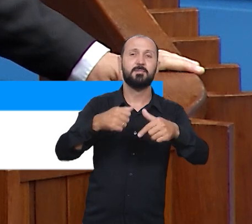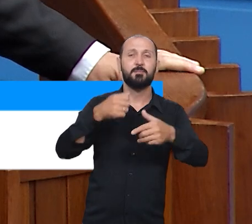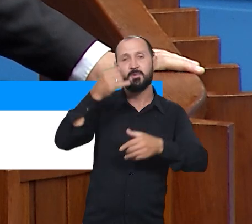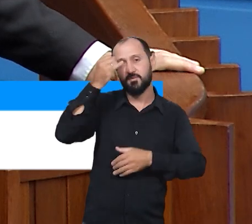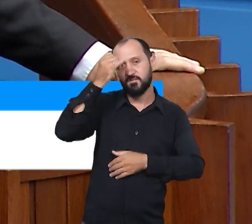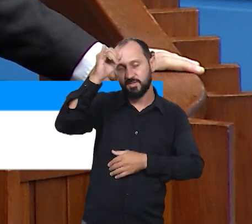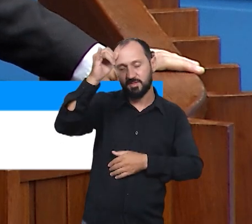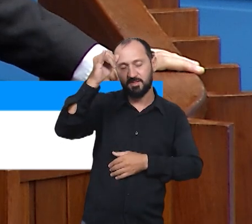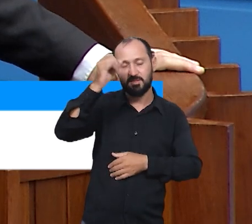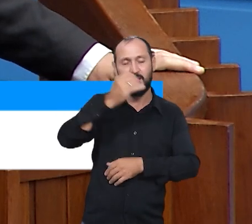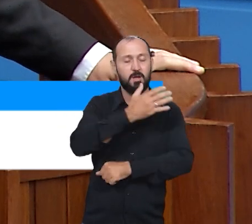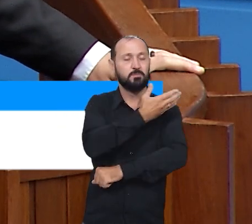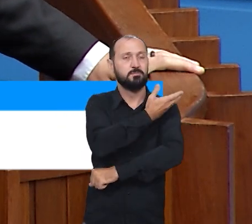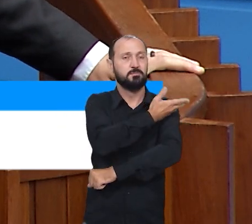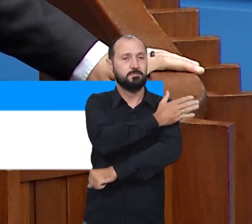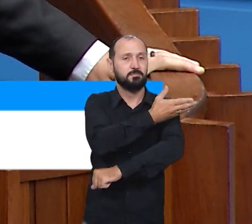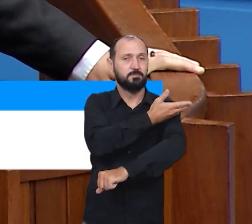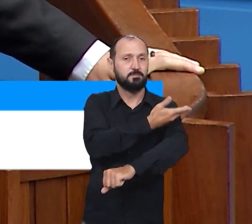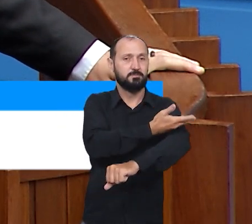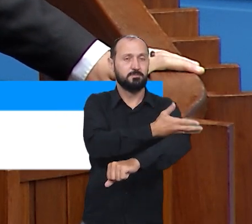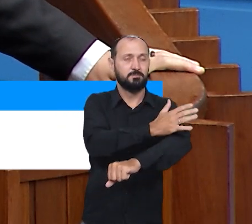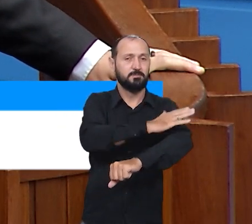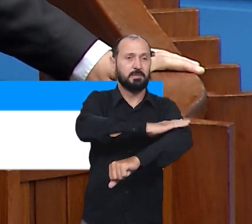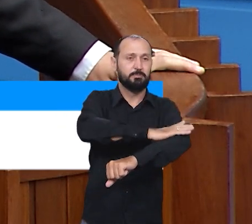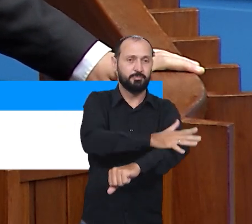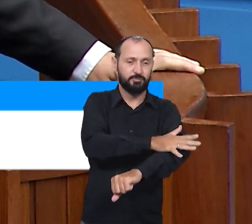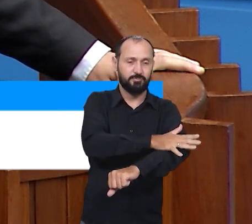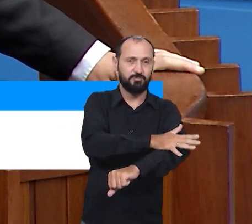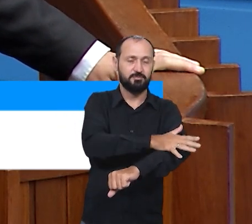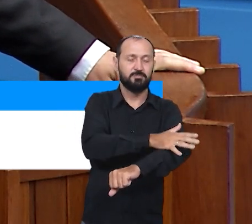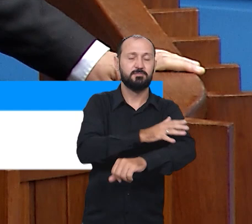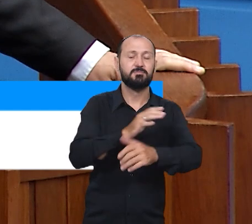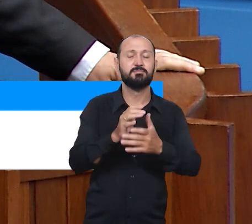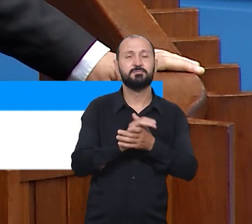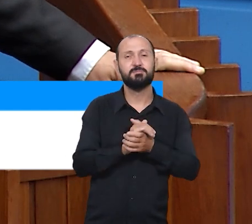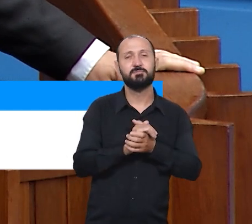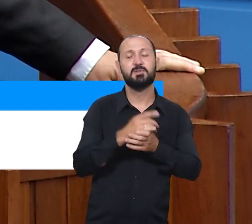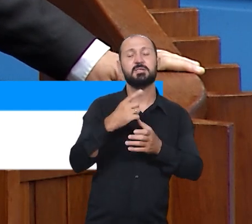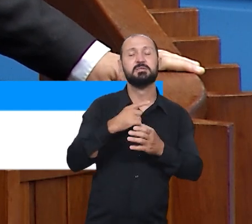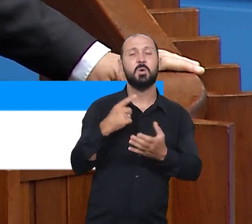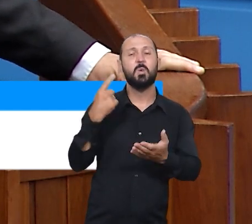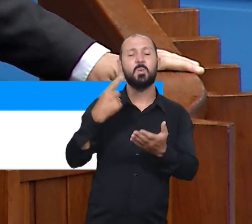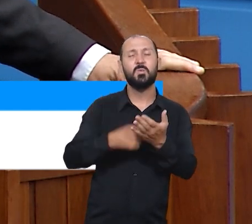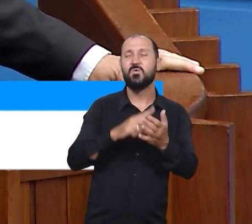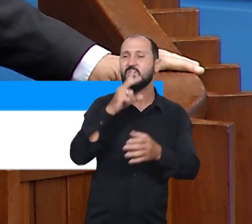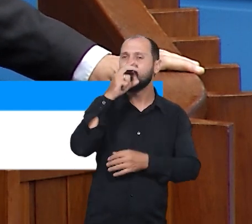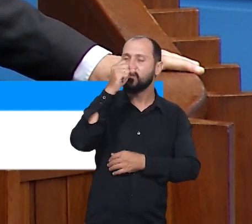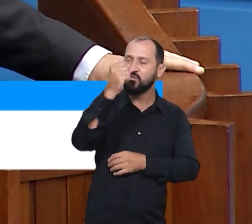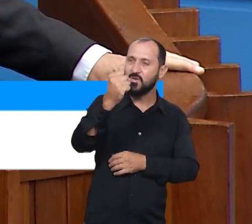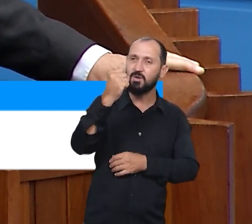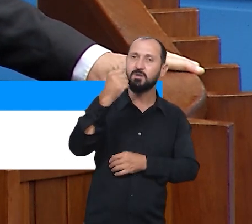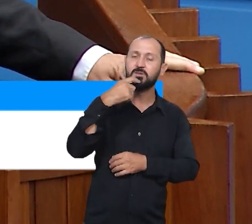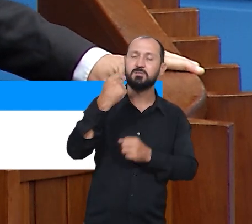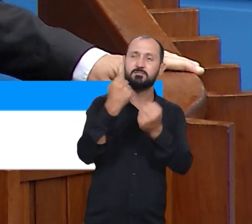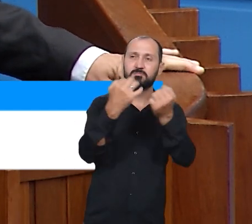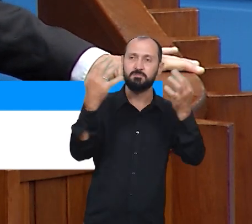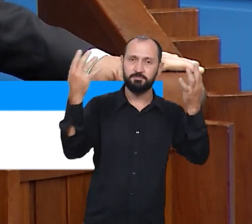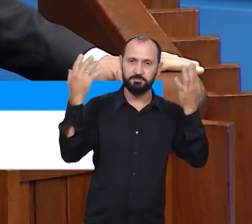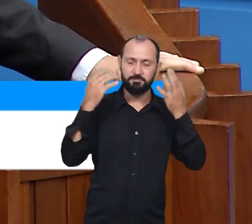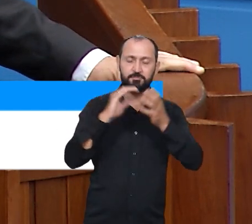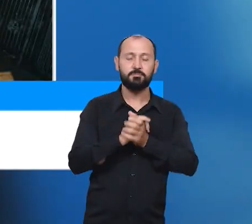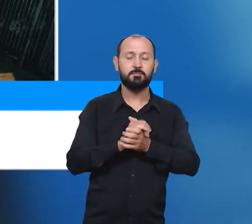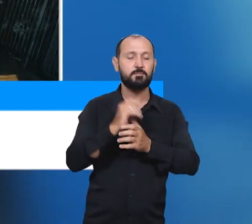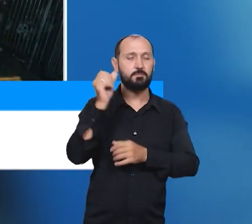no combate ao racismo e, além disso, também tinha um compromisso muito forte com a defesa do